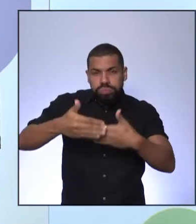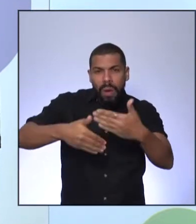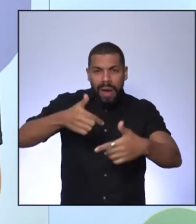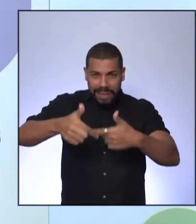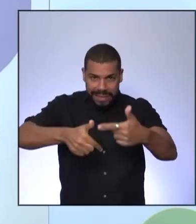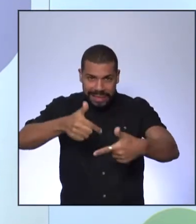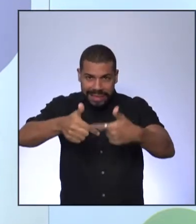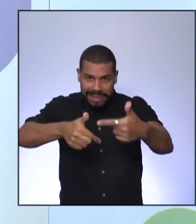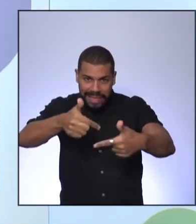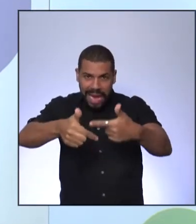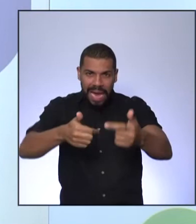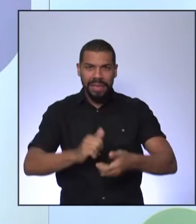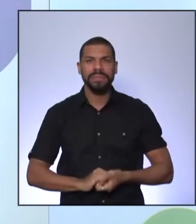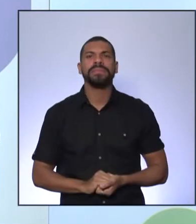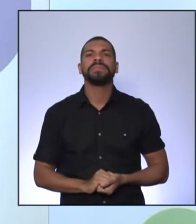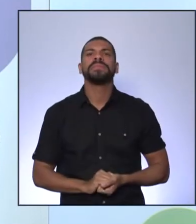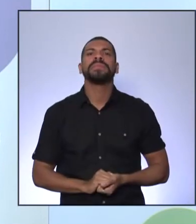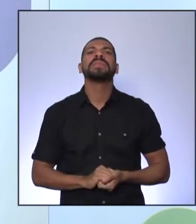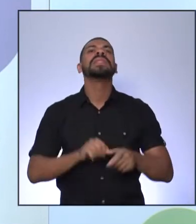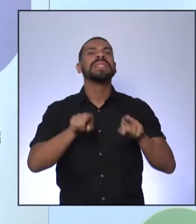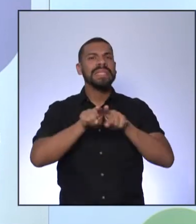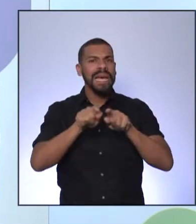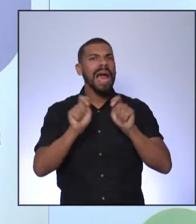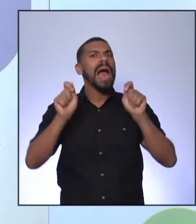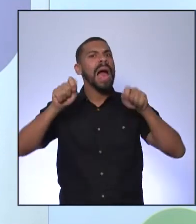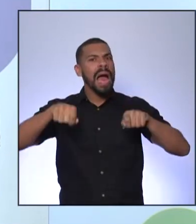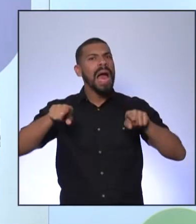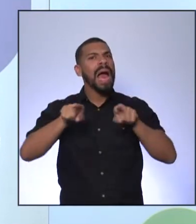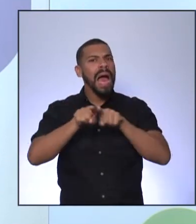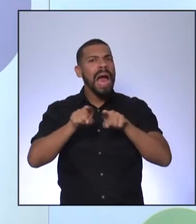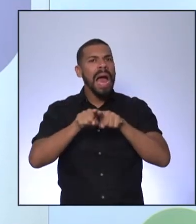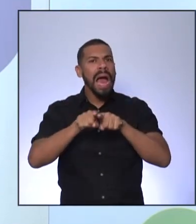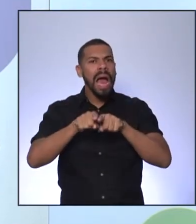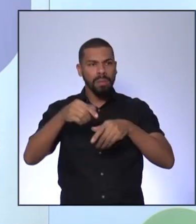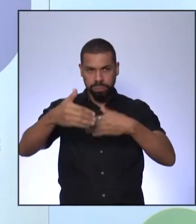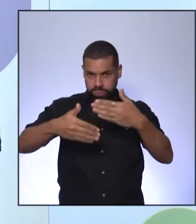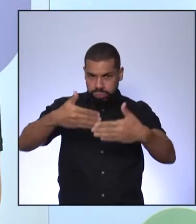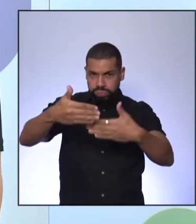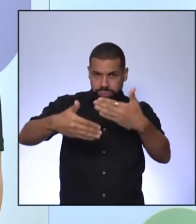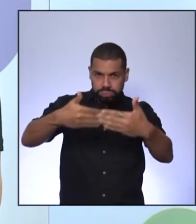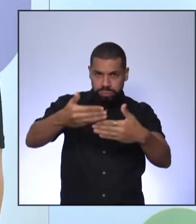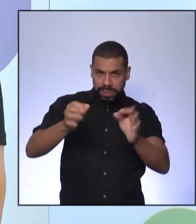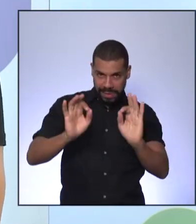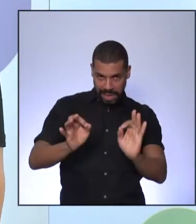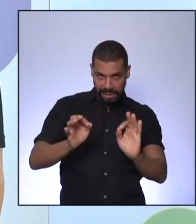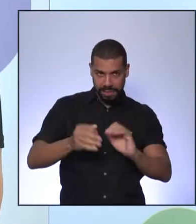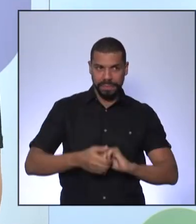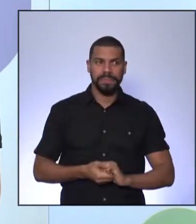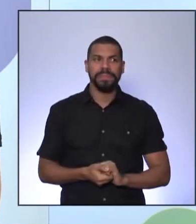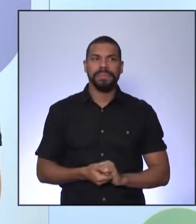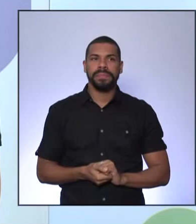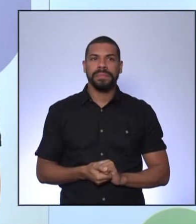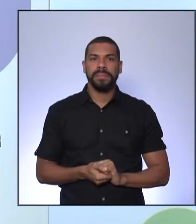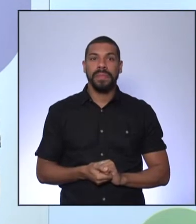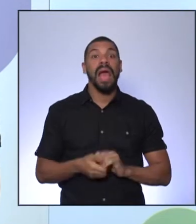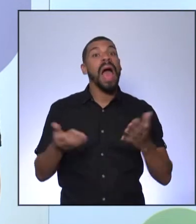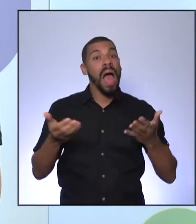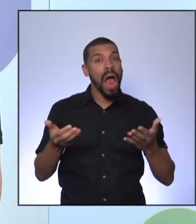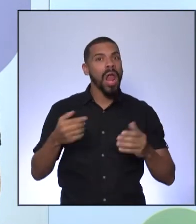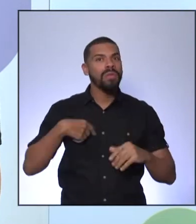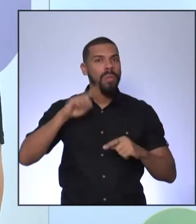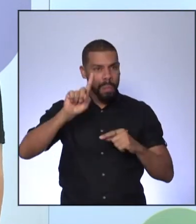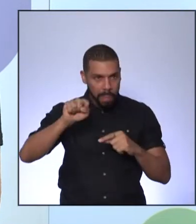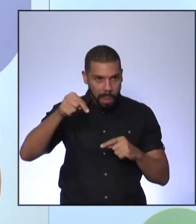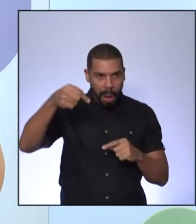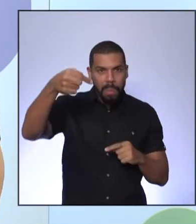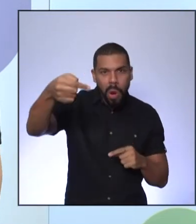também colocarem como forma de planejar essas afinidades. Tá certo? Eu vou passar para a próxima tela